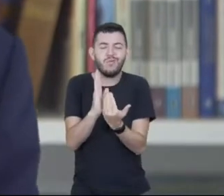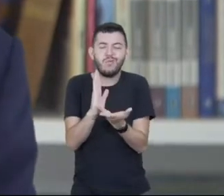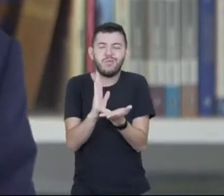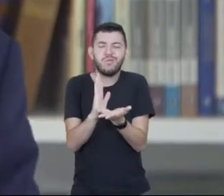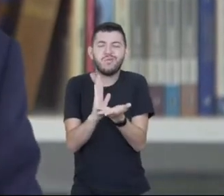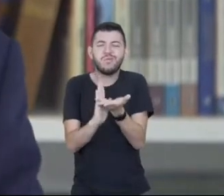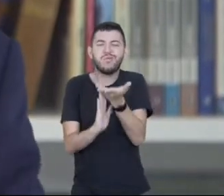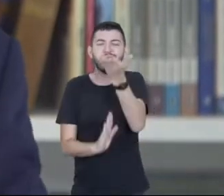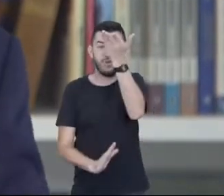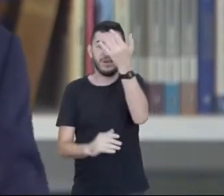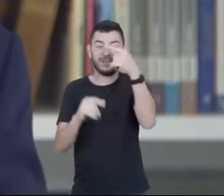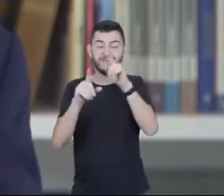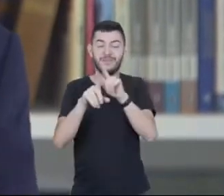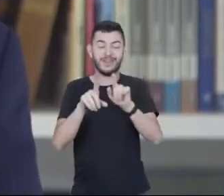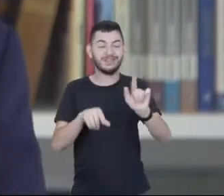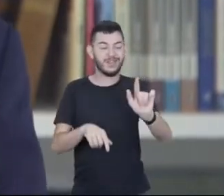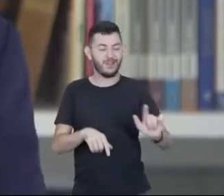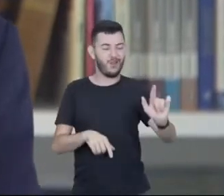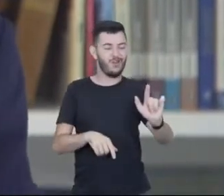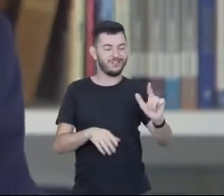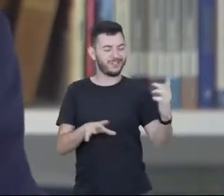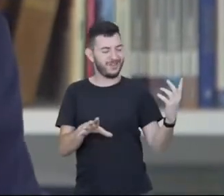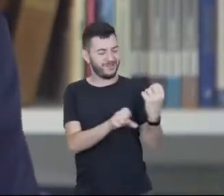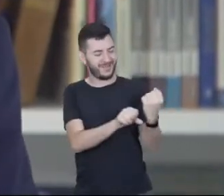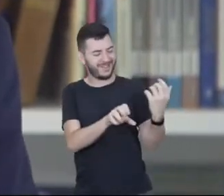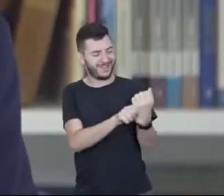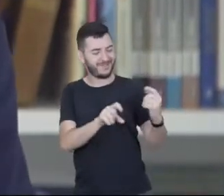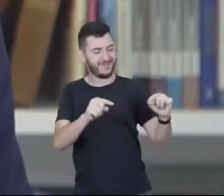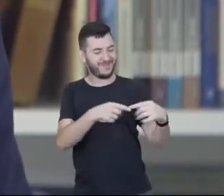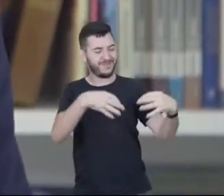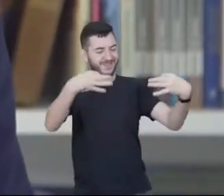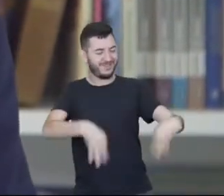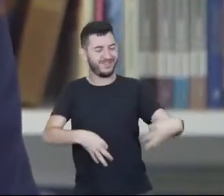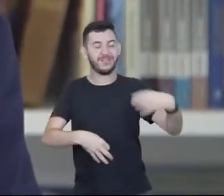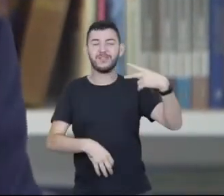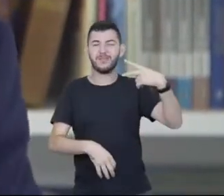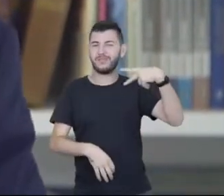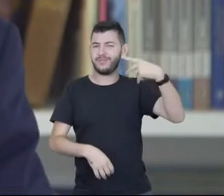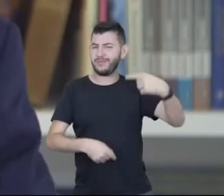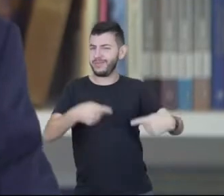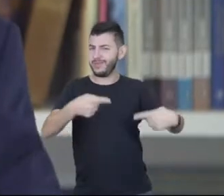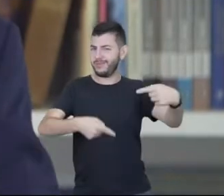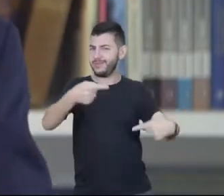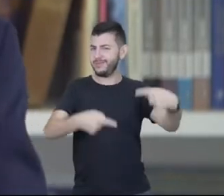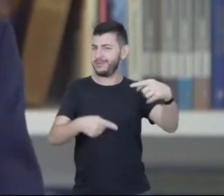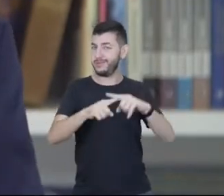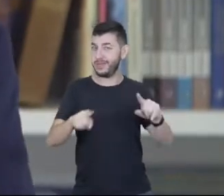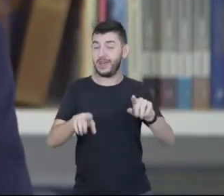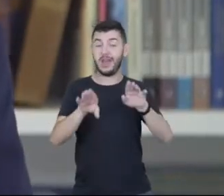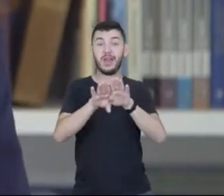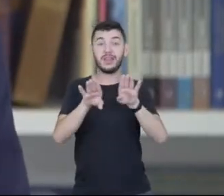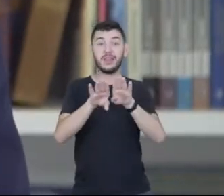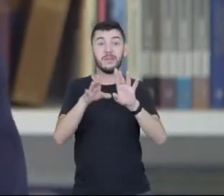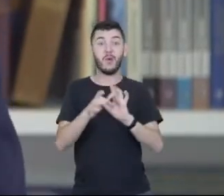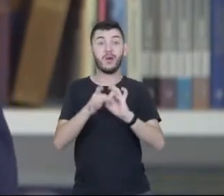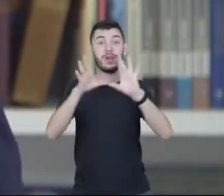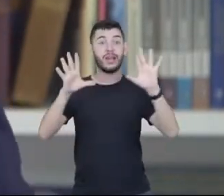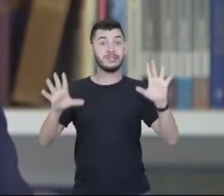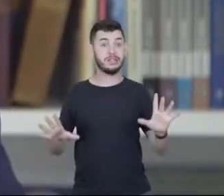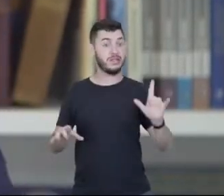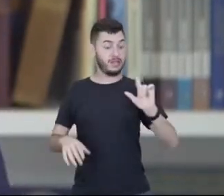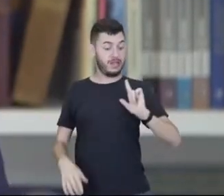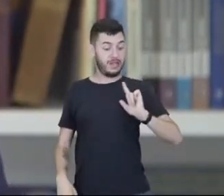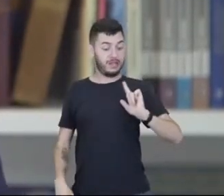a democracia é marcada assim por disputas disputas fazem parte